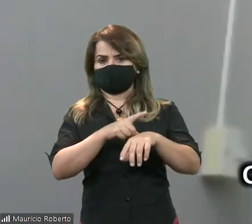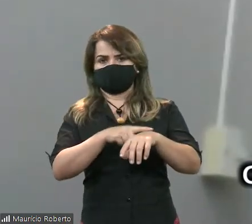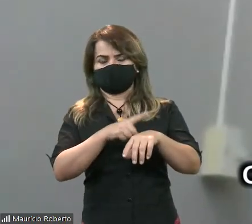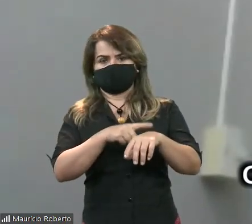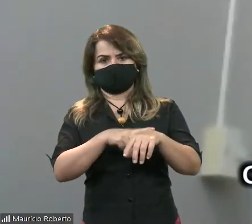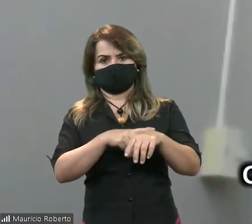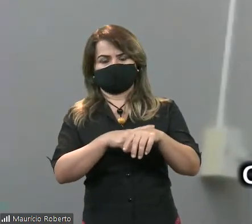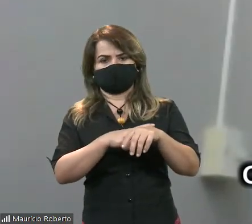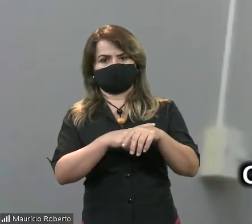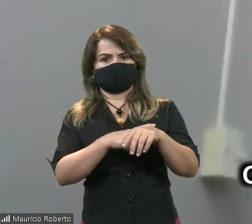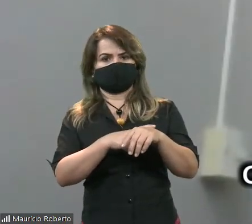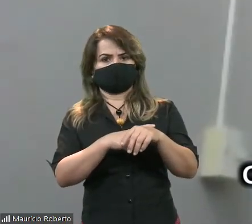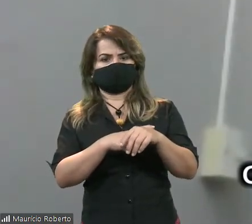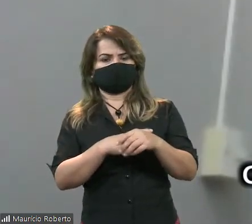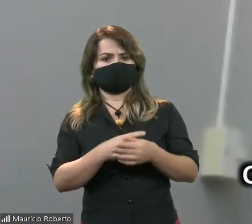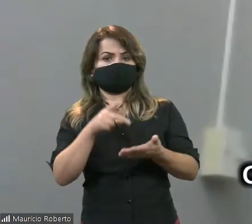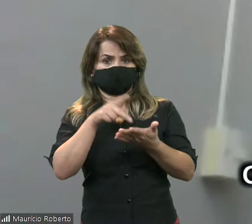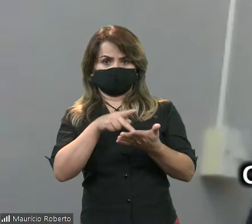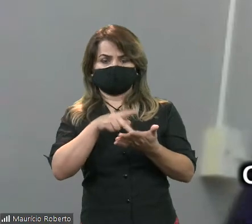procedimentos padrão,